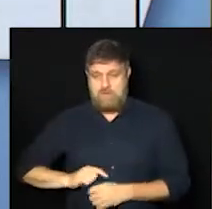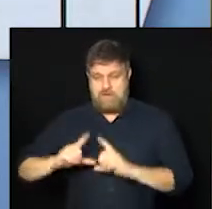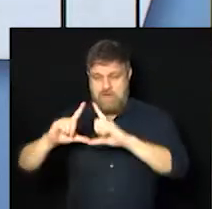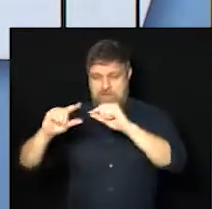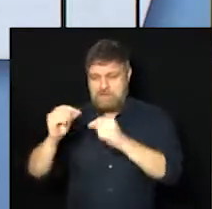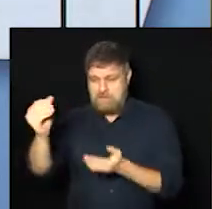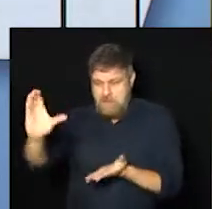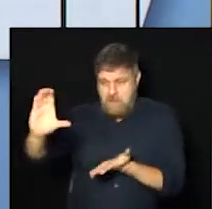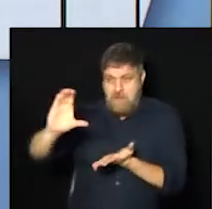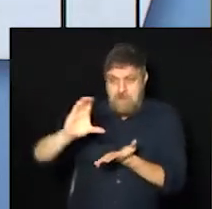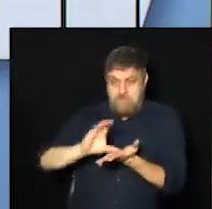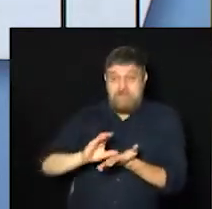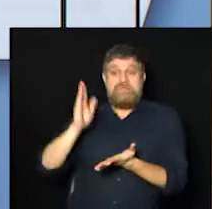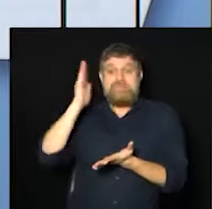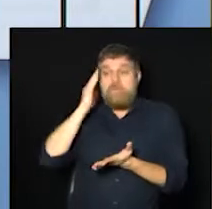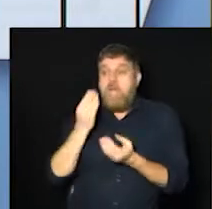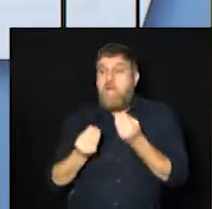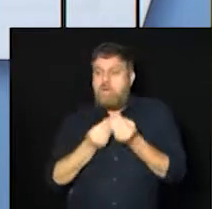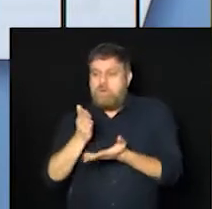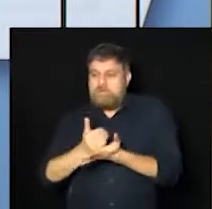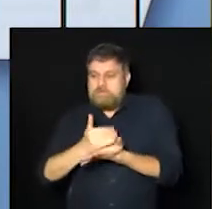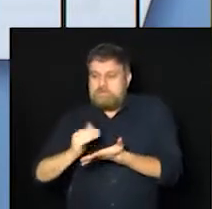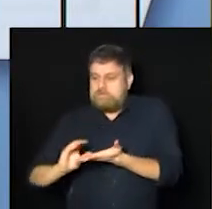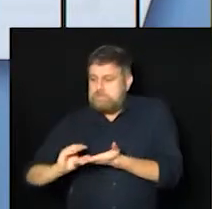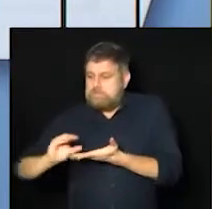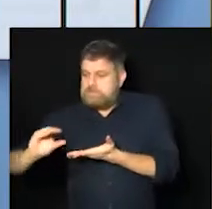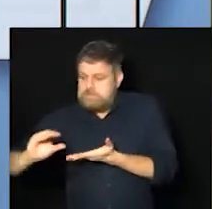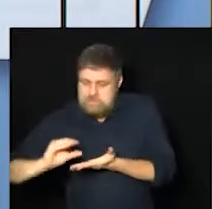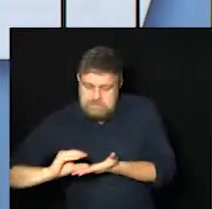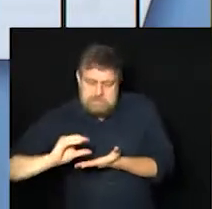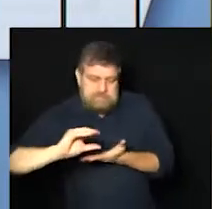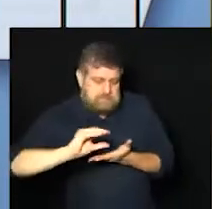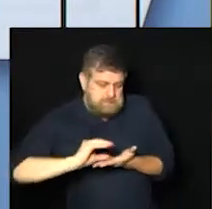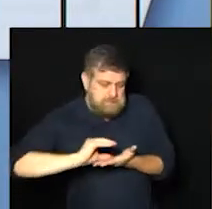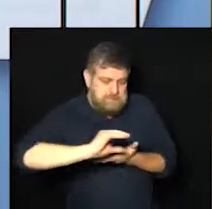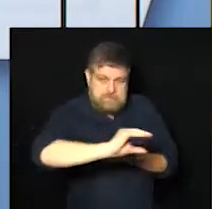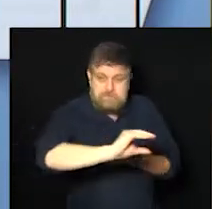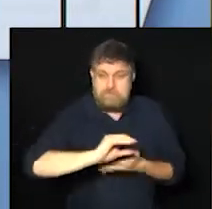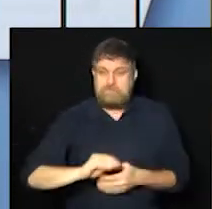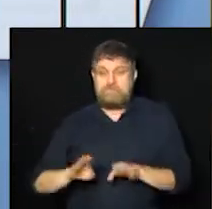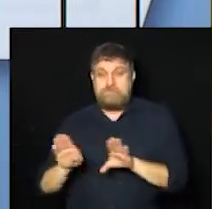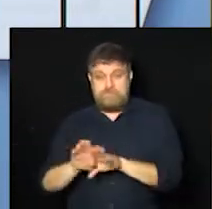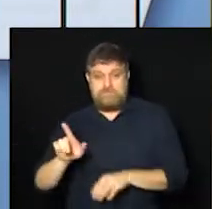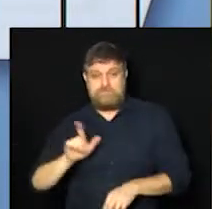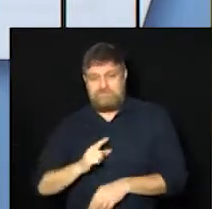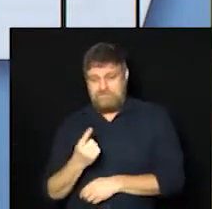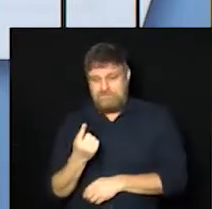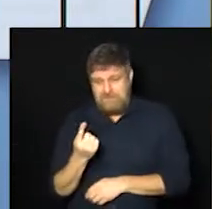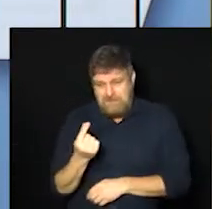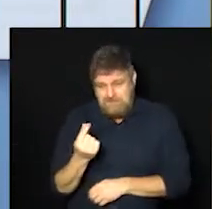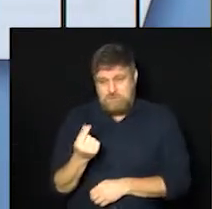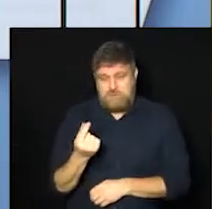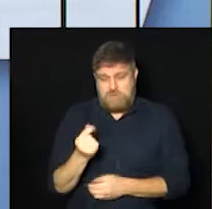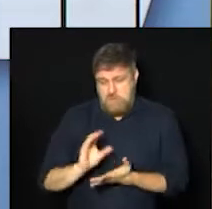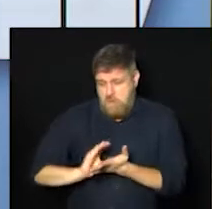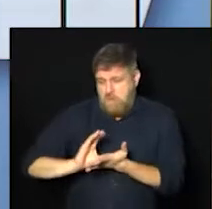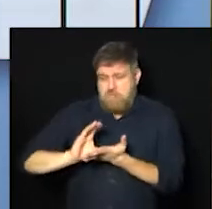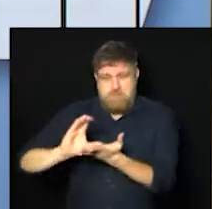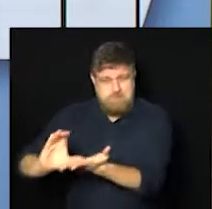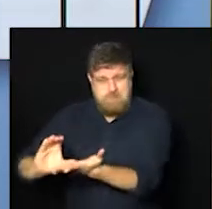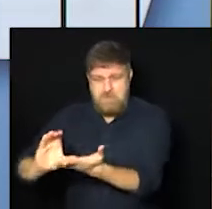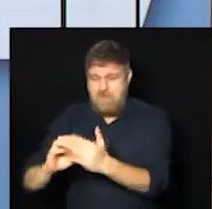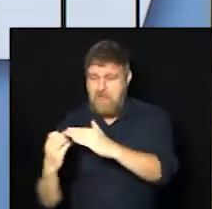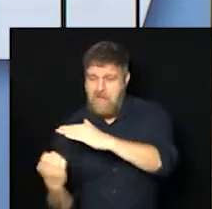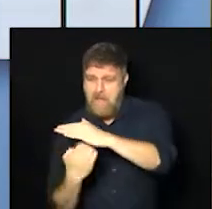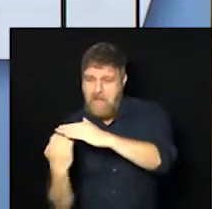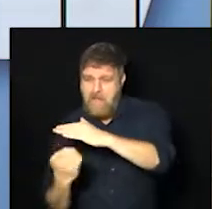disponibilizada, saiba aí como será a distribuição. E aí também tem valores repassados que vão, se for empresa,